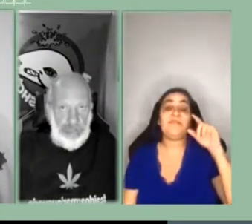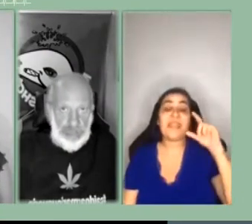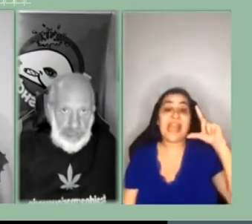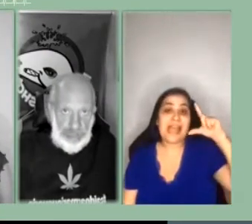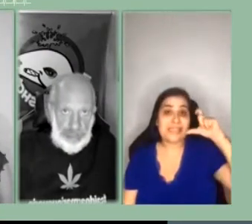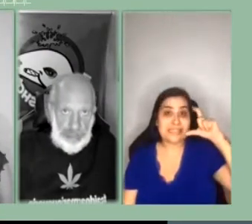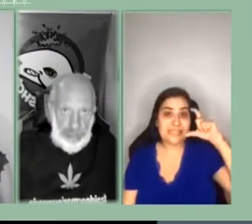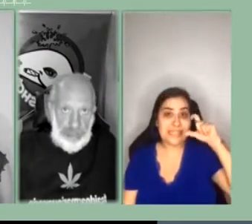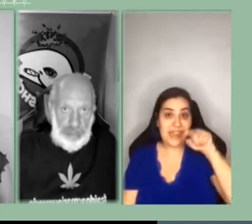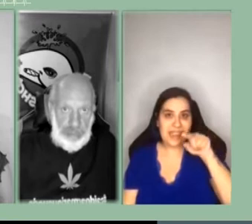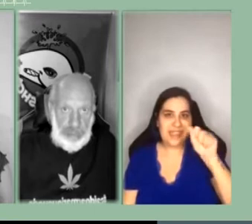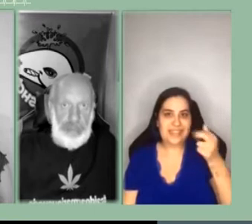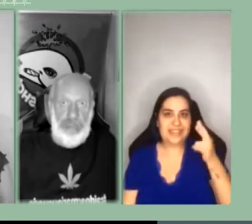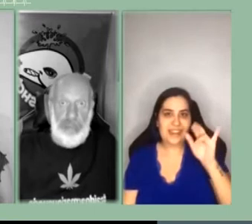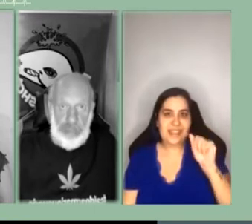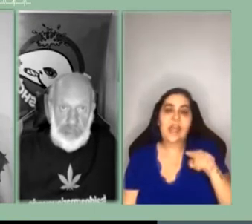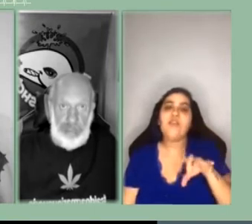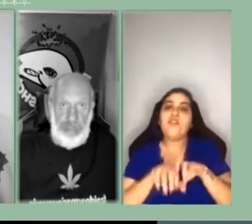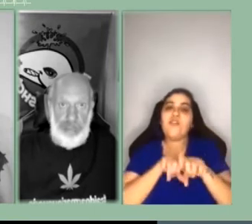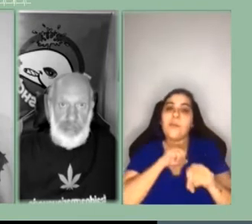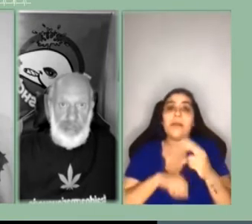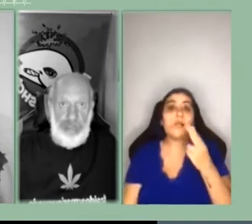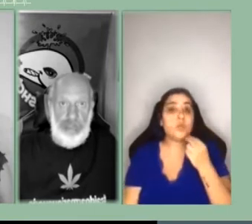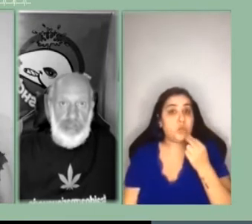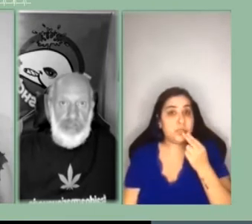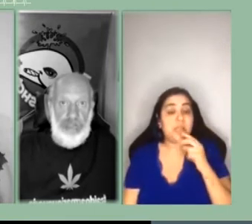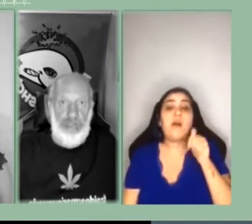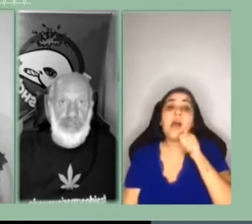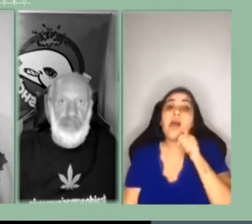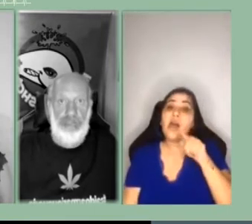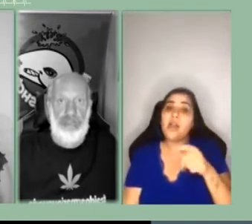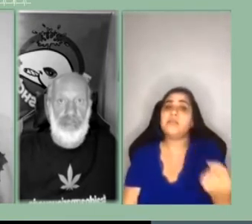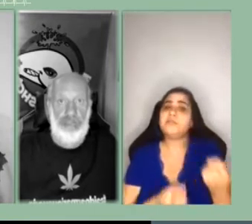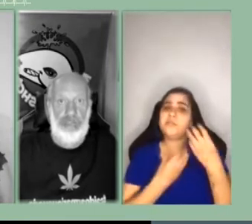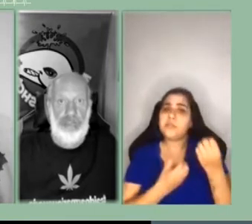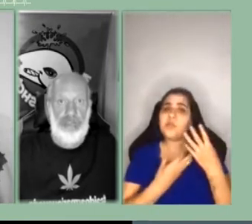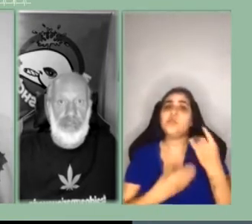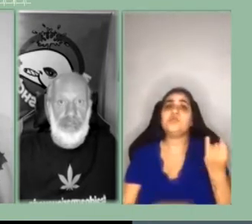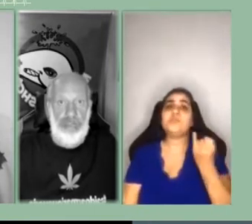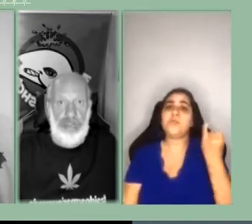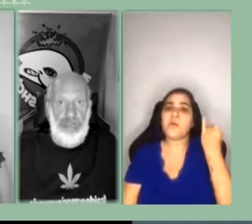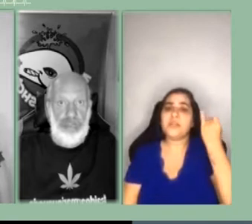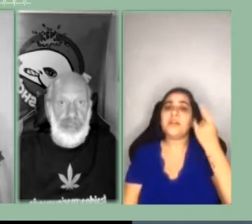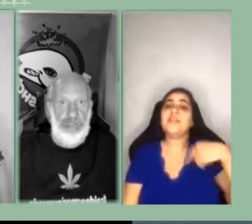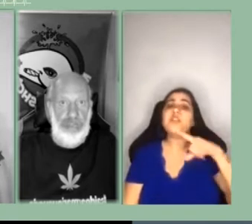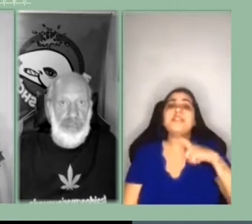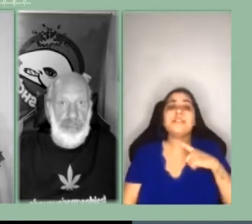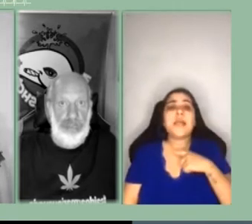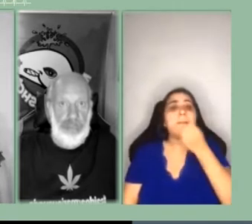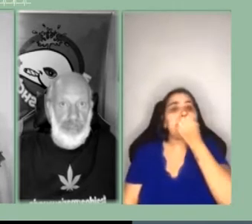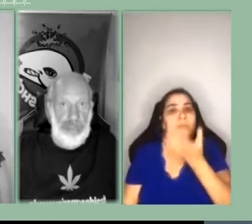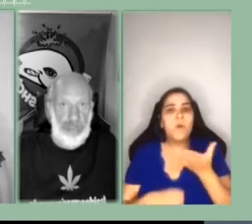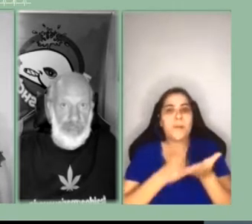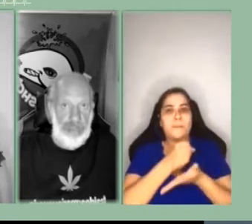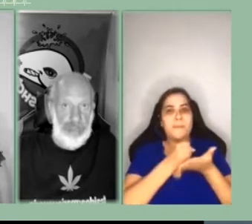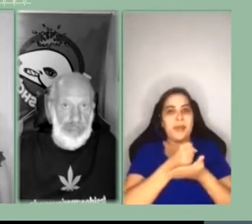em nutrição. A Andréia foi quem me ensinou da importância de a gente ter uma boa base